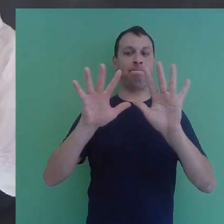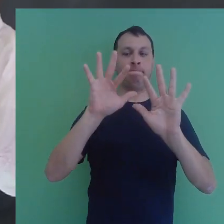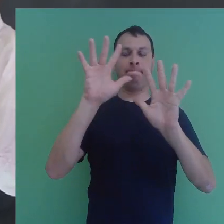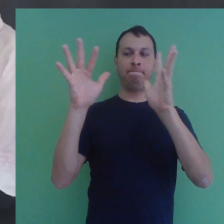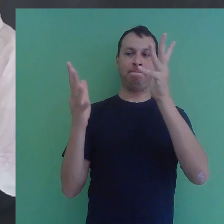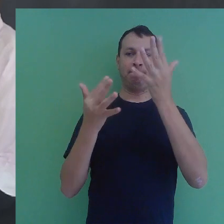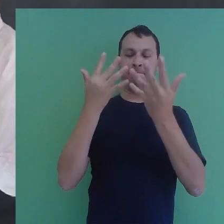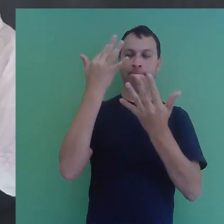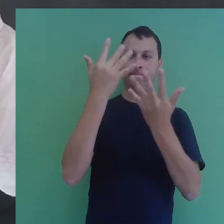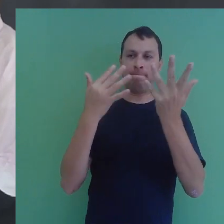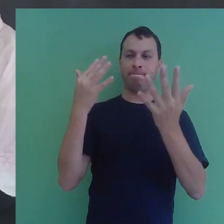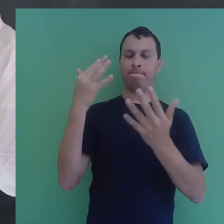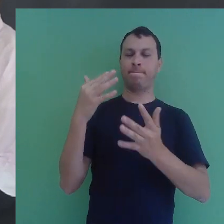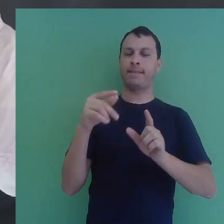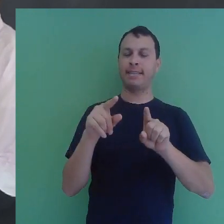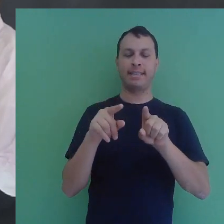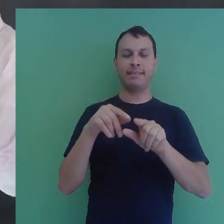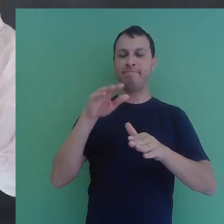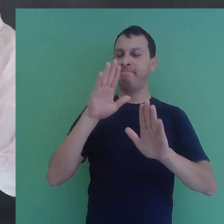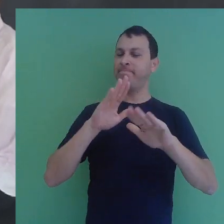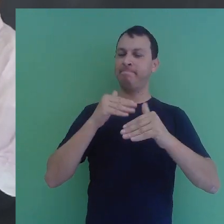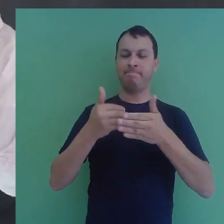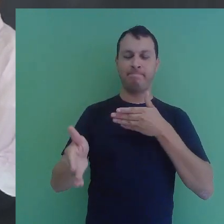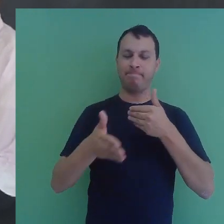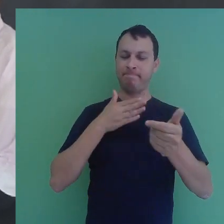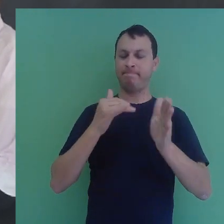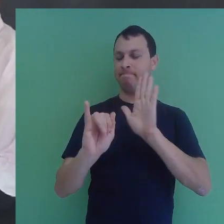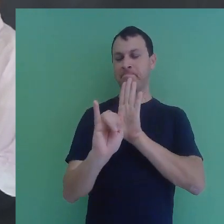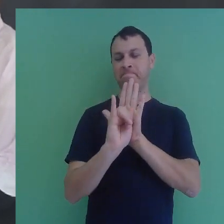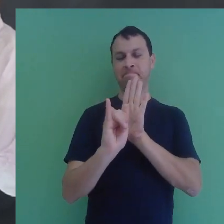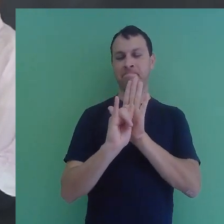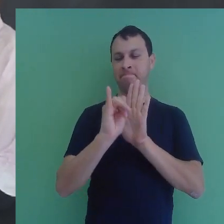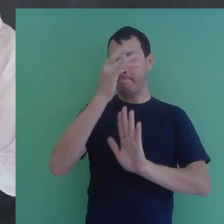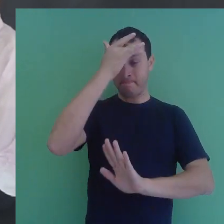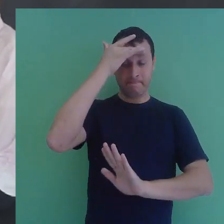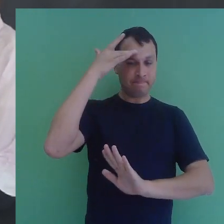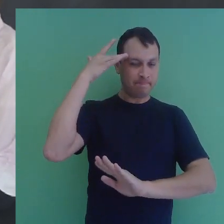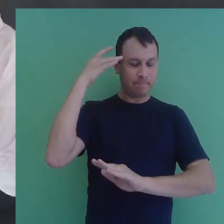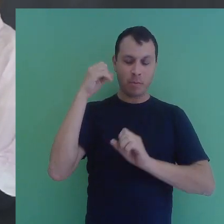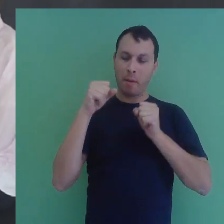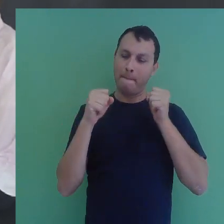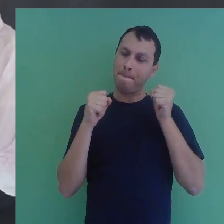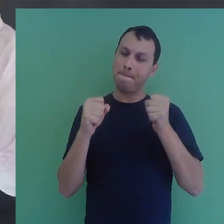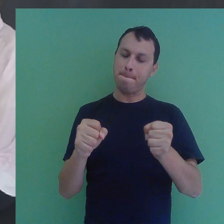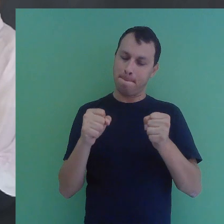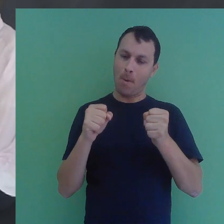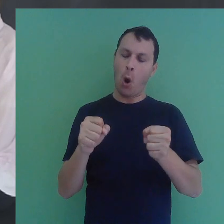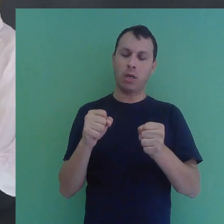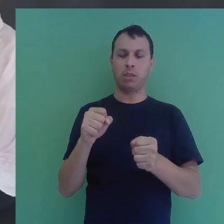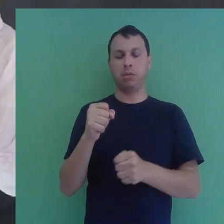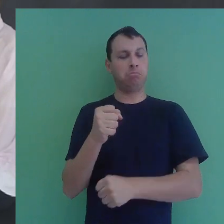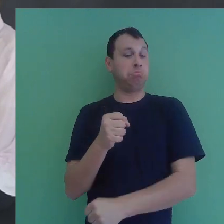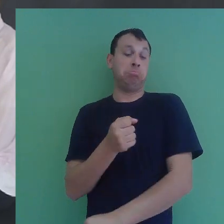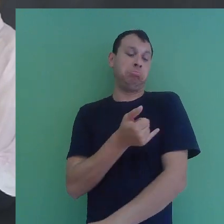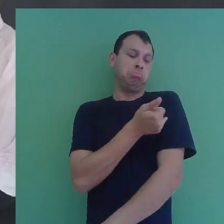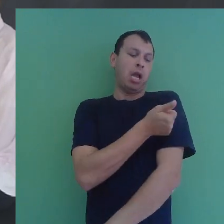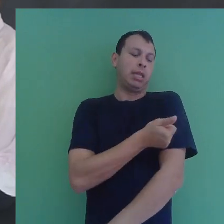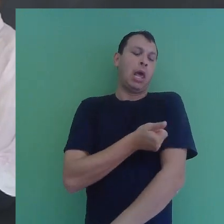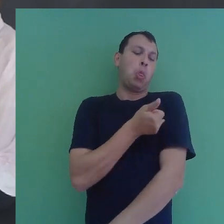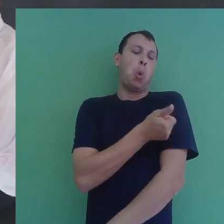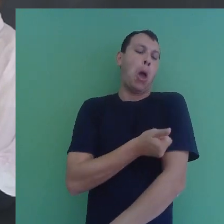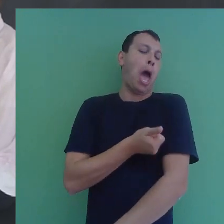Isso independente de identidade, né? A pessoa às vezes pode ter a oportunidade, pode